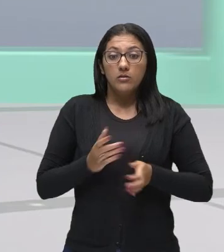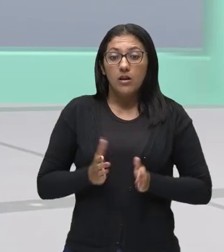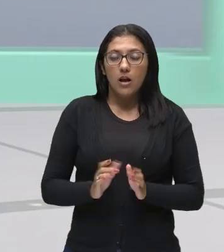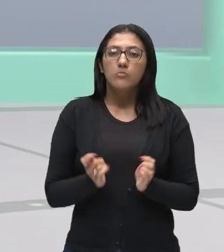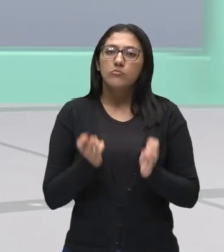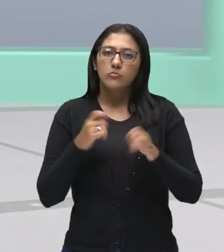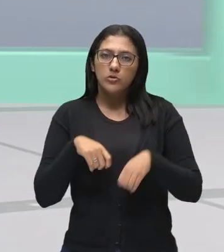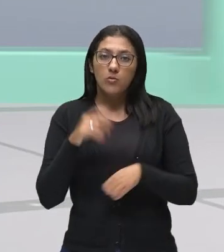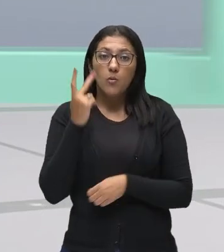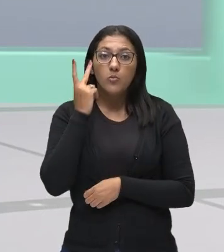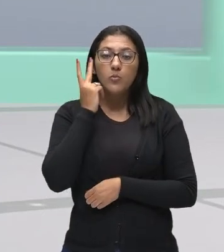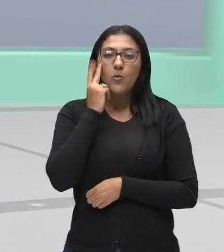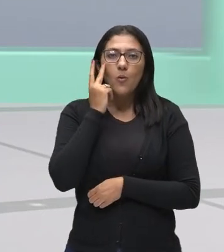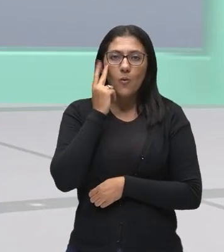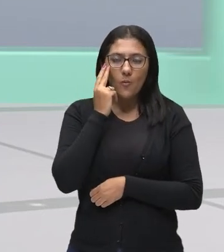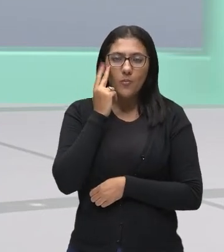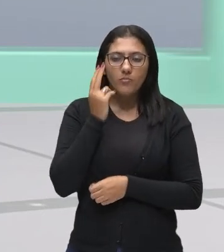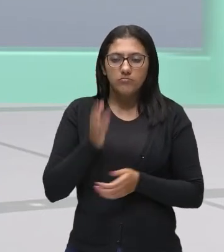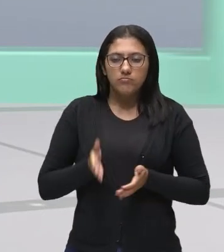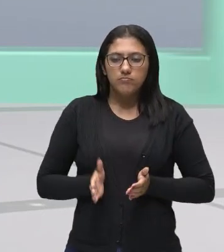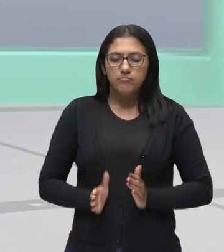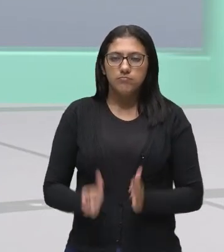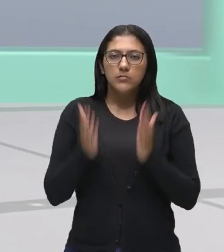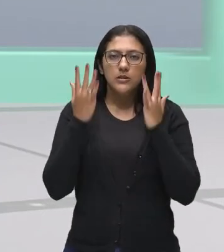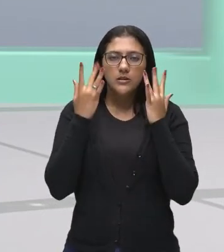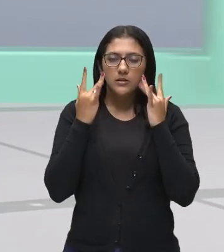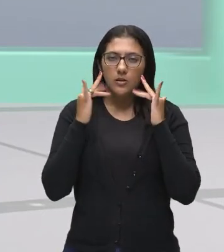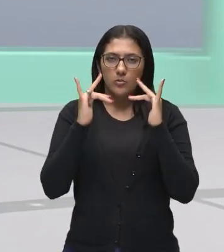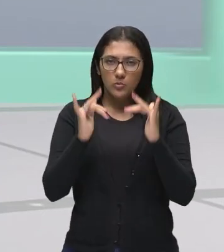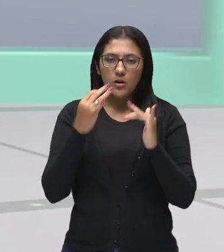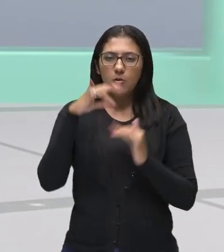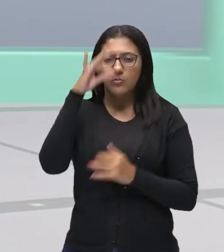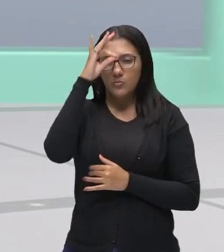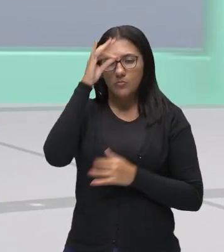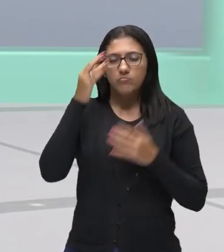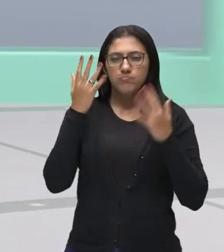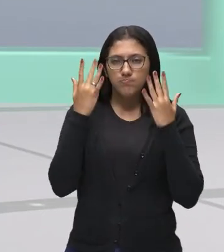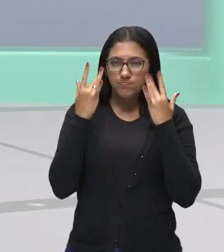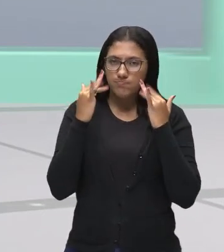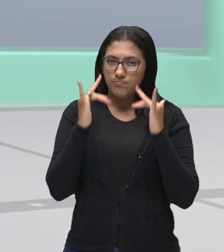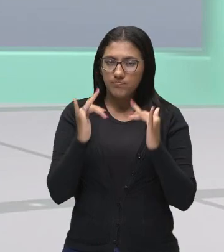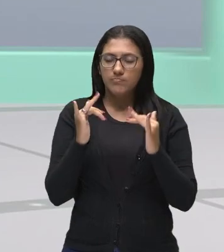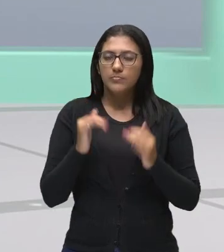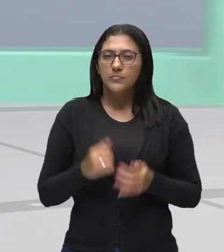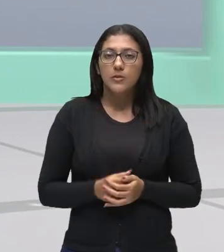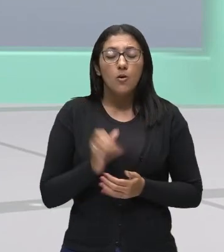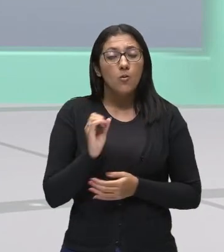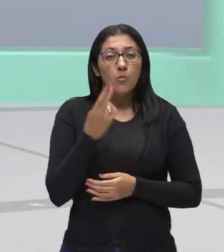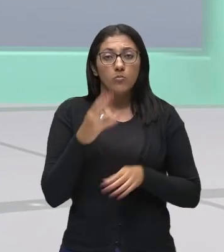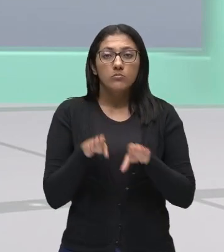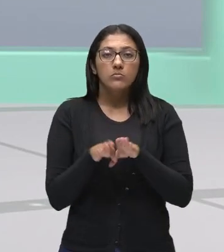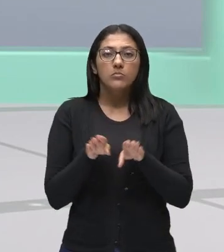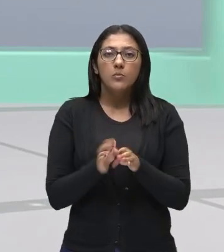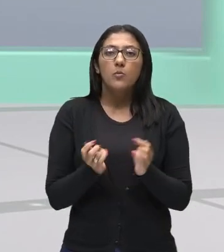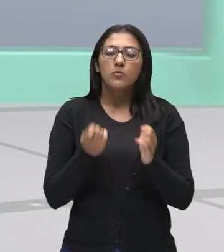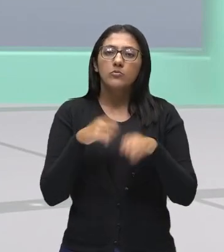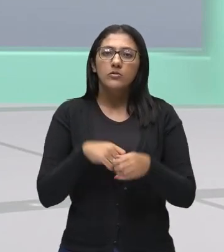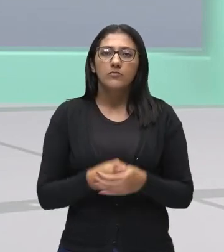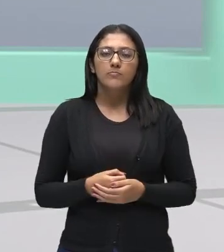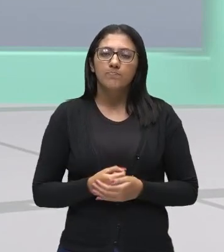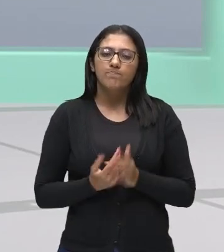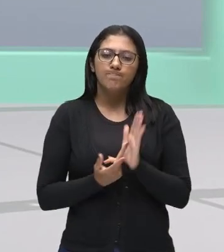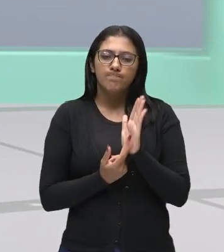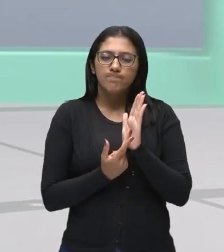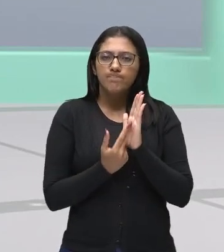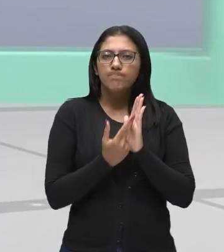normal, quando acontece ali a saída, né, do bebê pelo canal vaginal, ou ele pode ser também cesárea.